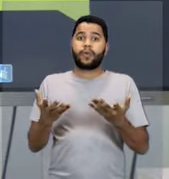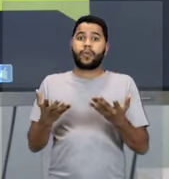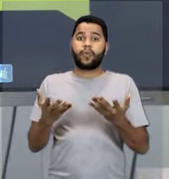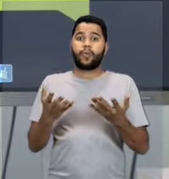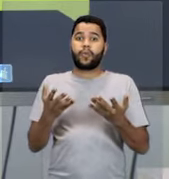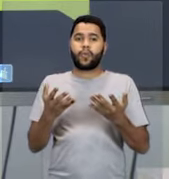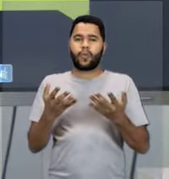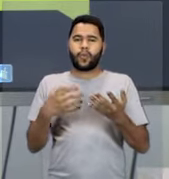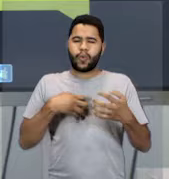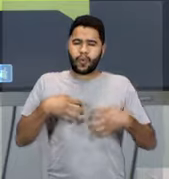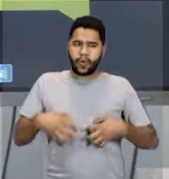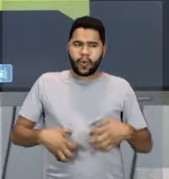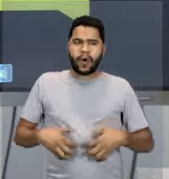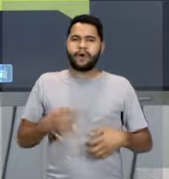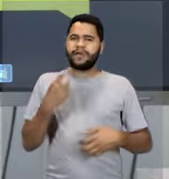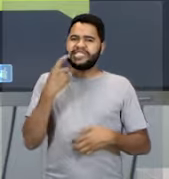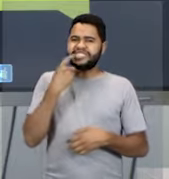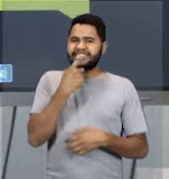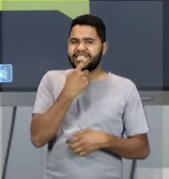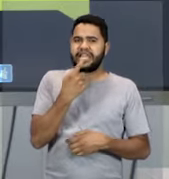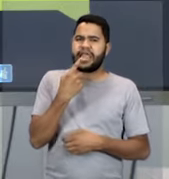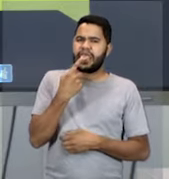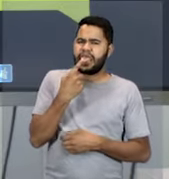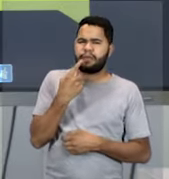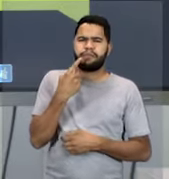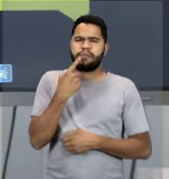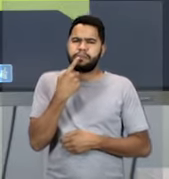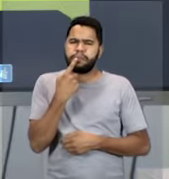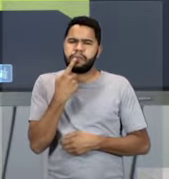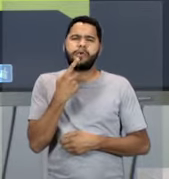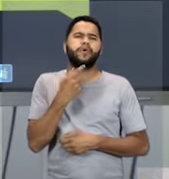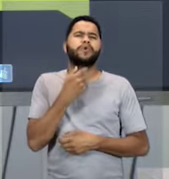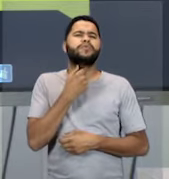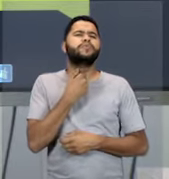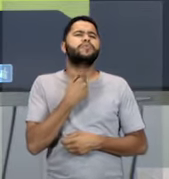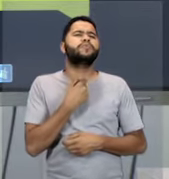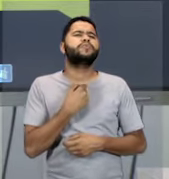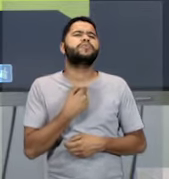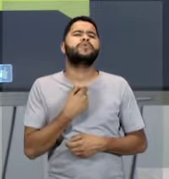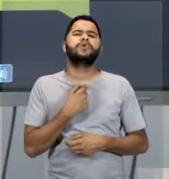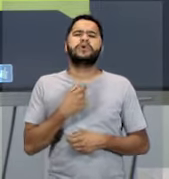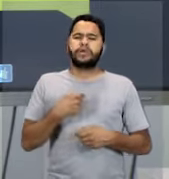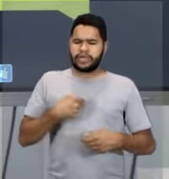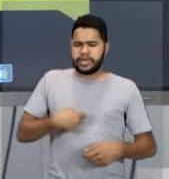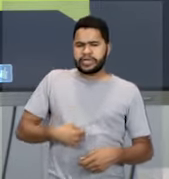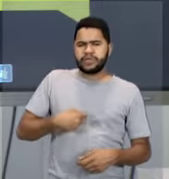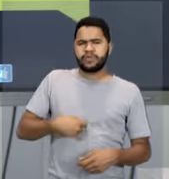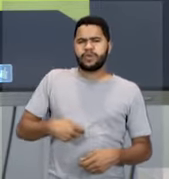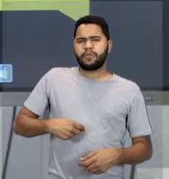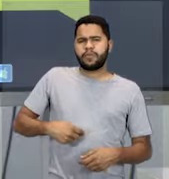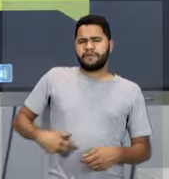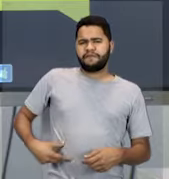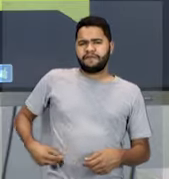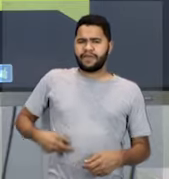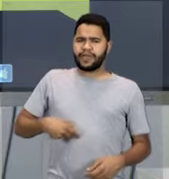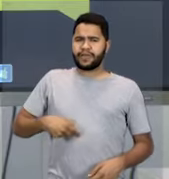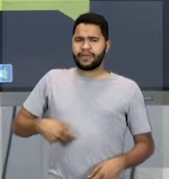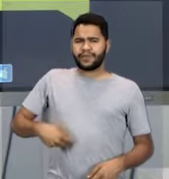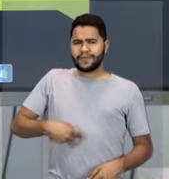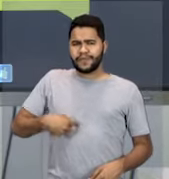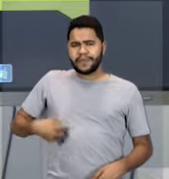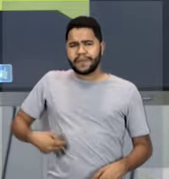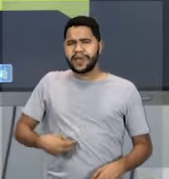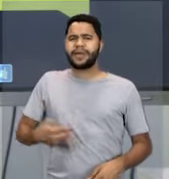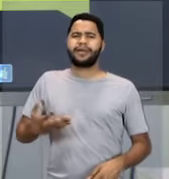nós vimos, né? Os dentes, a língua, boca, esôfago, estômago, fígado, pâncreas, intestino delgado,